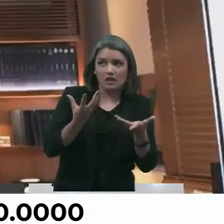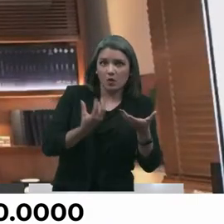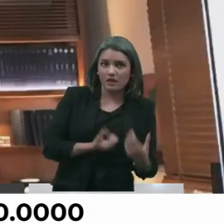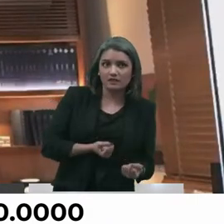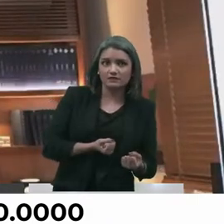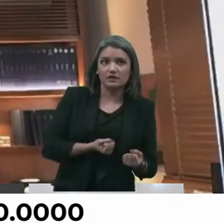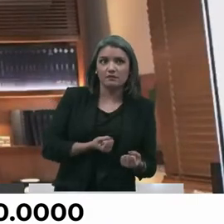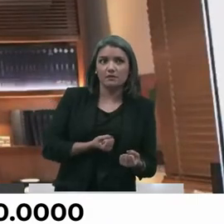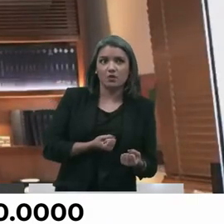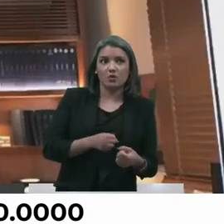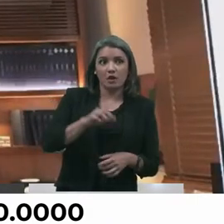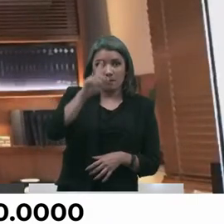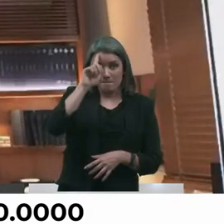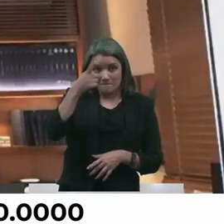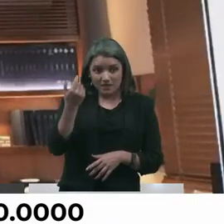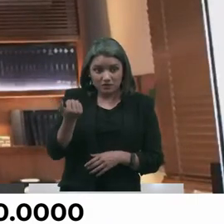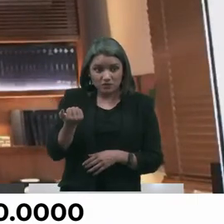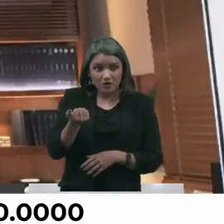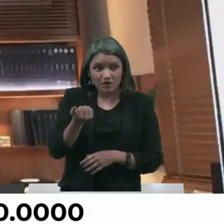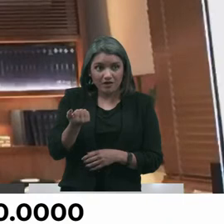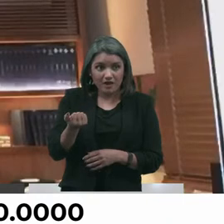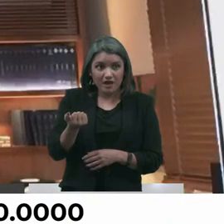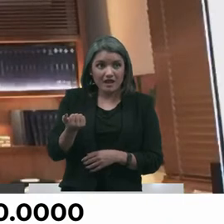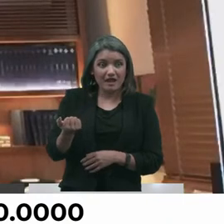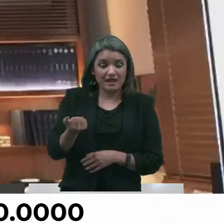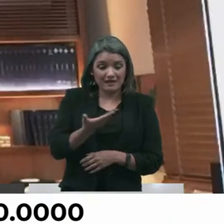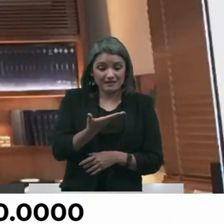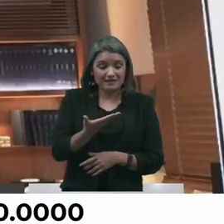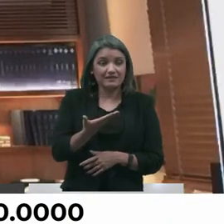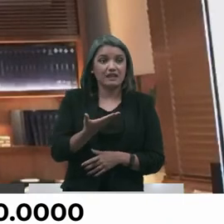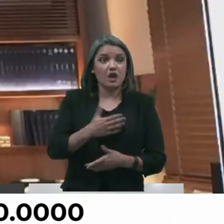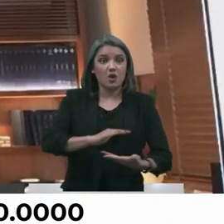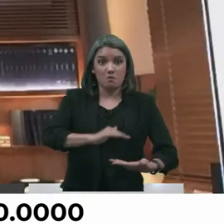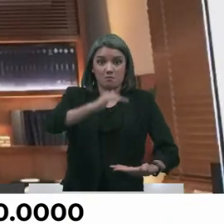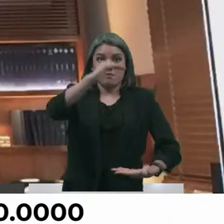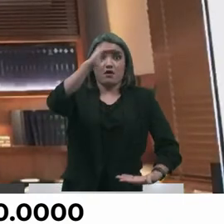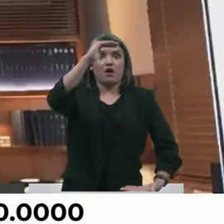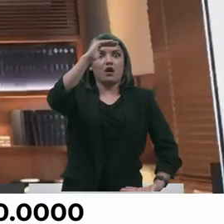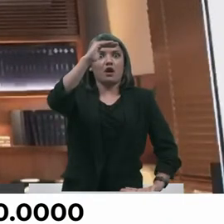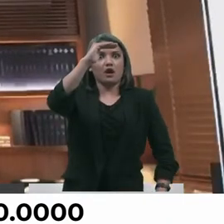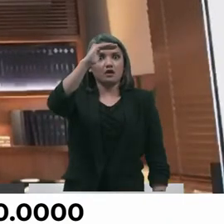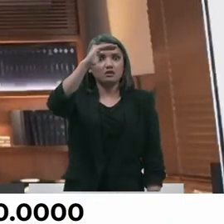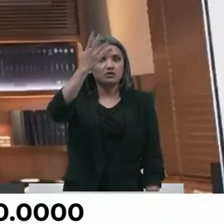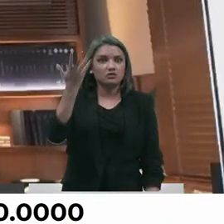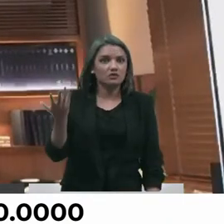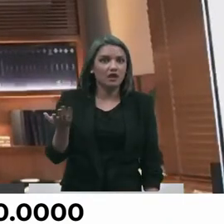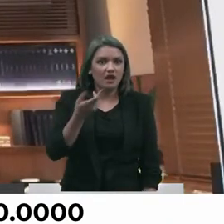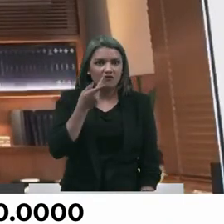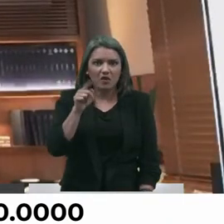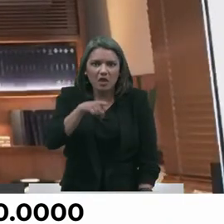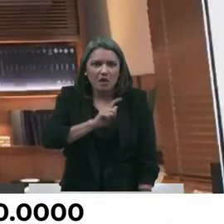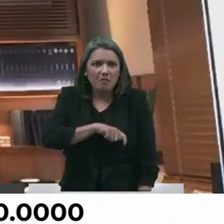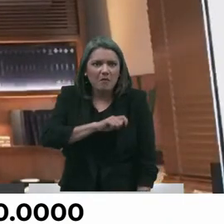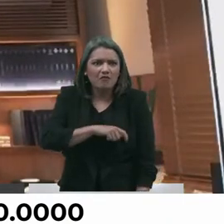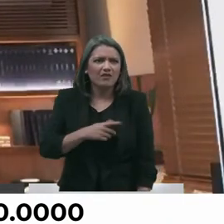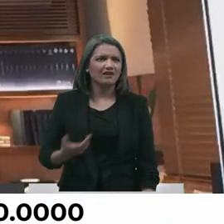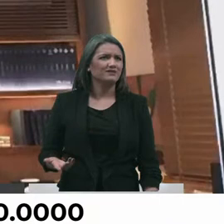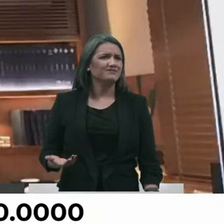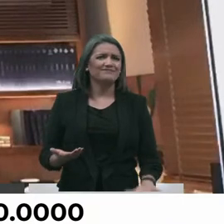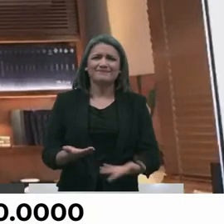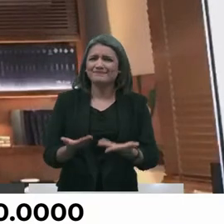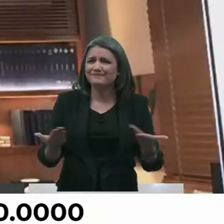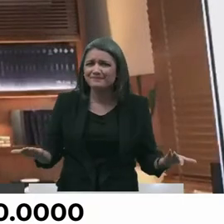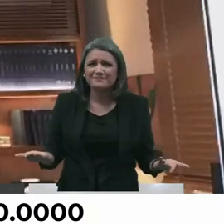mandou entregar uma estatueta enorme, daí surgindo a sua suposta má-fé, isso é